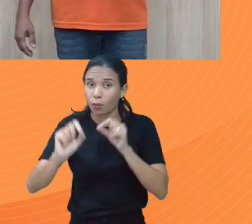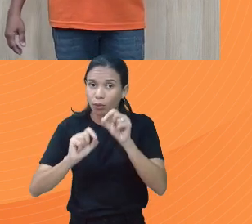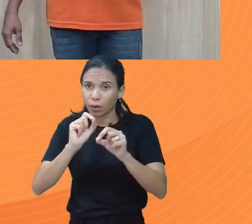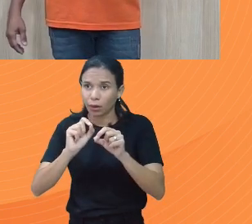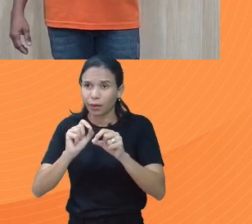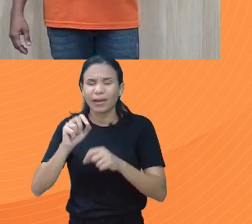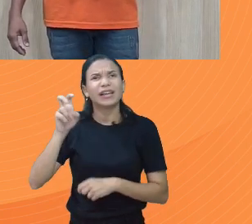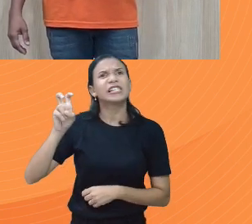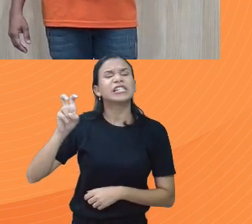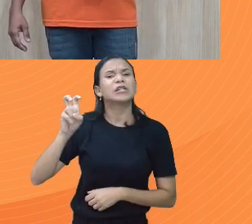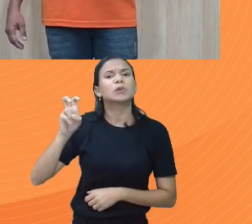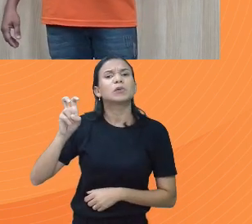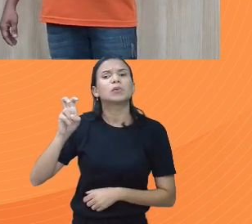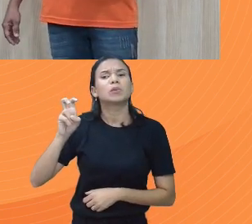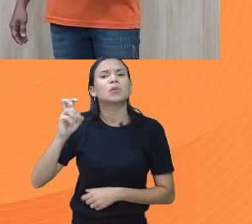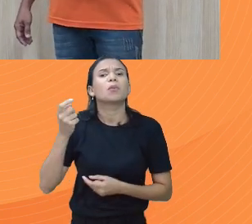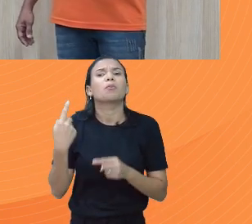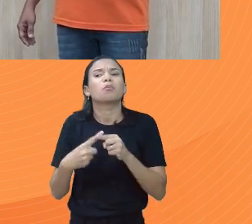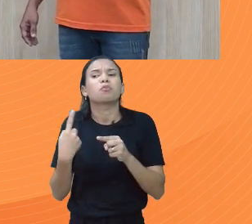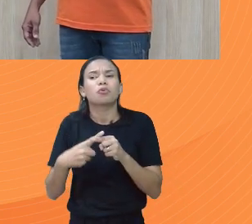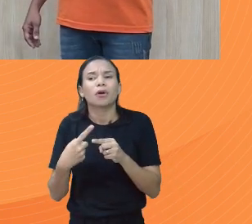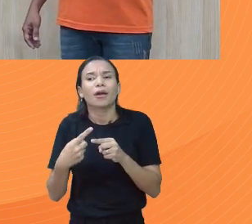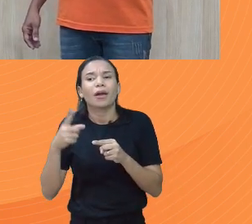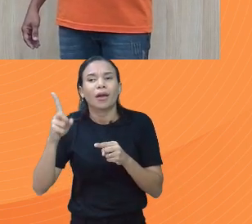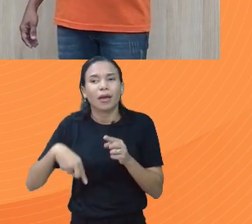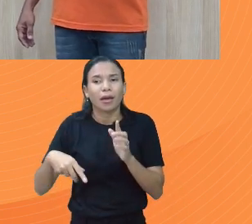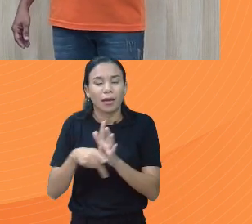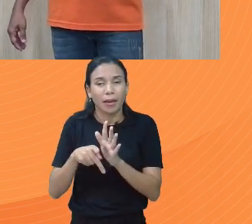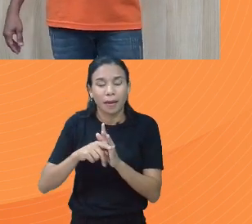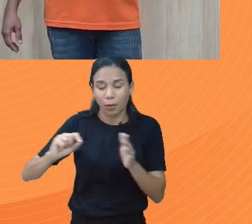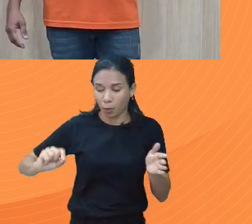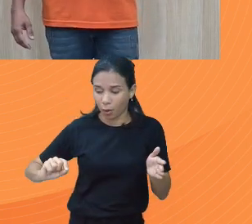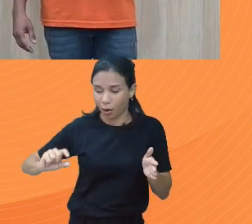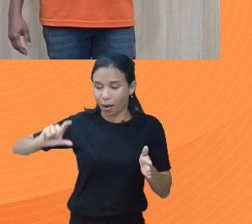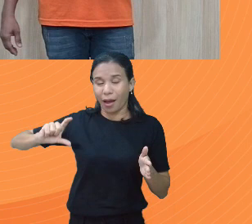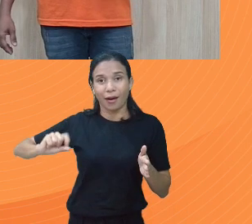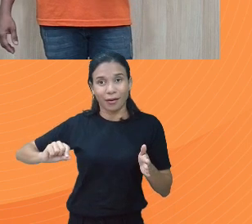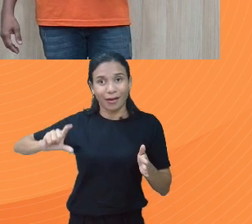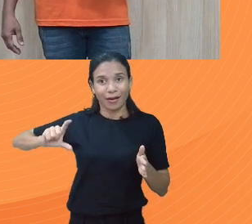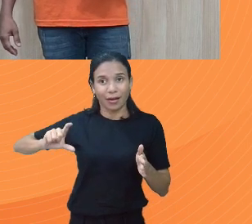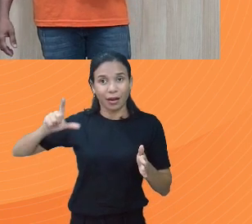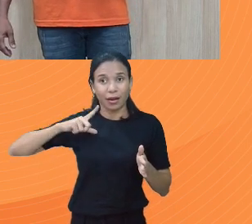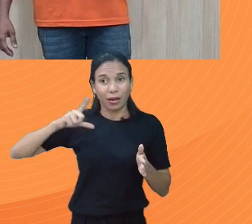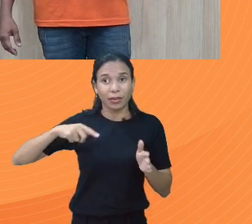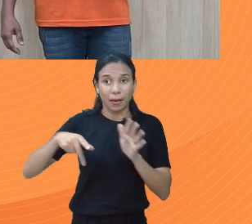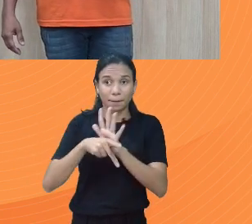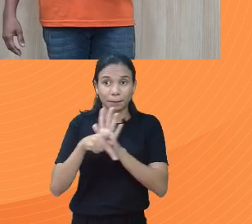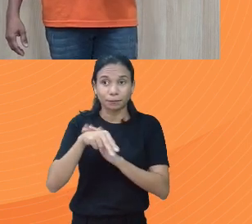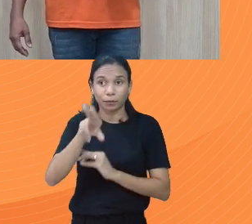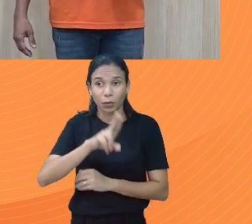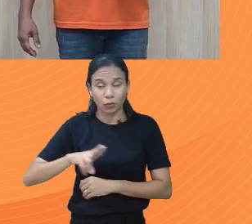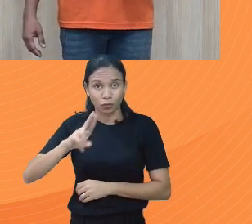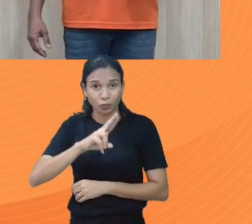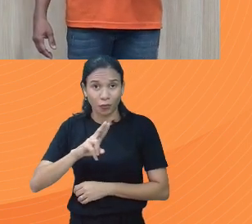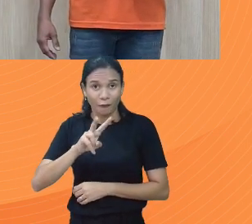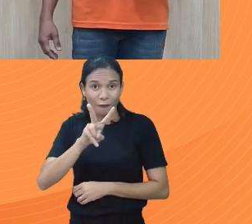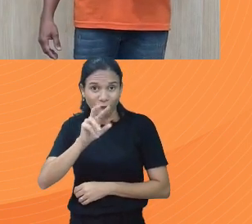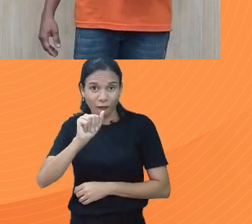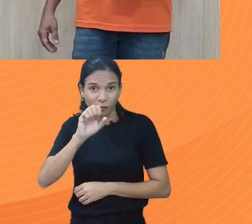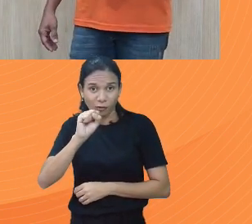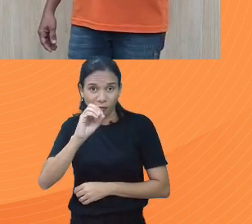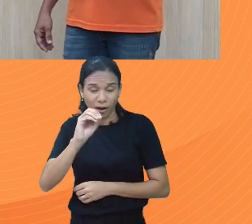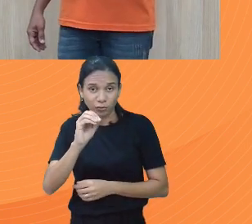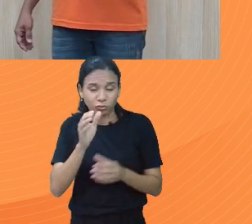esses 5 centímetros? Justamente da aresta do cubo. A aresta do vasinho, tá